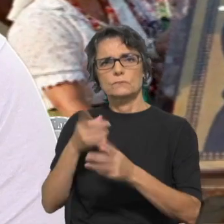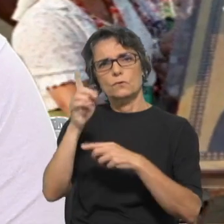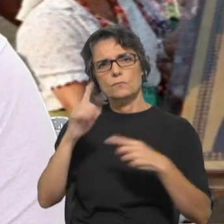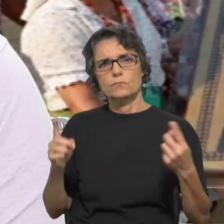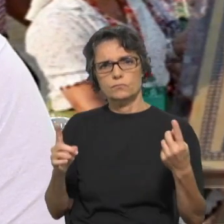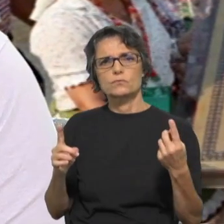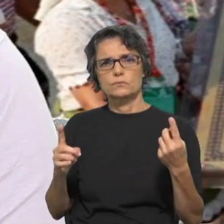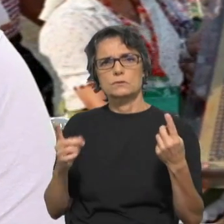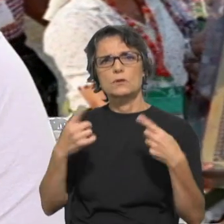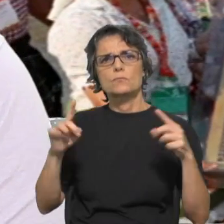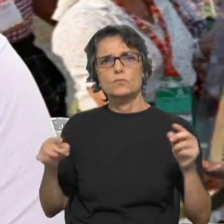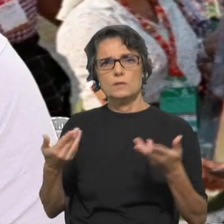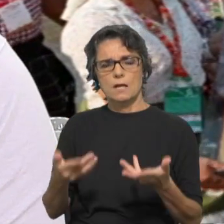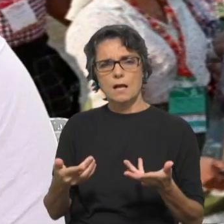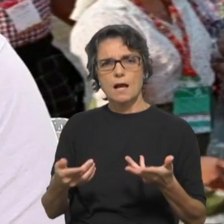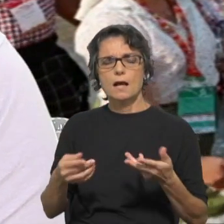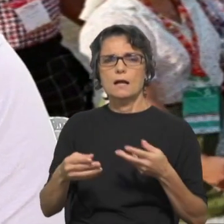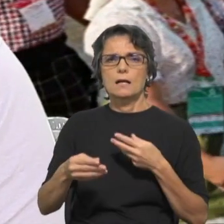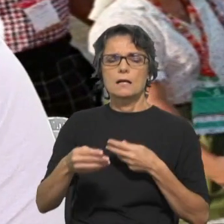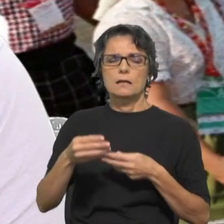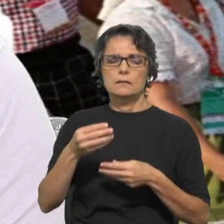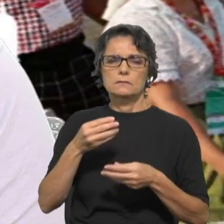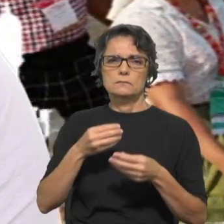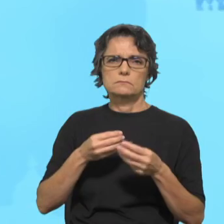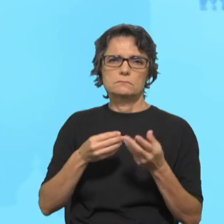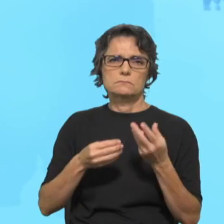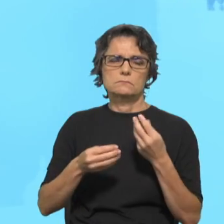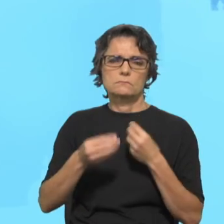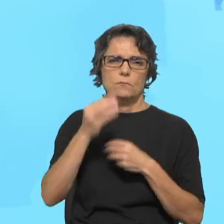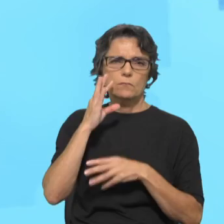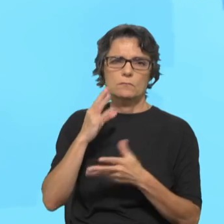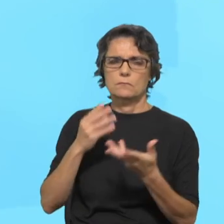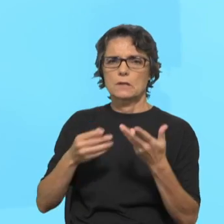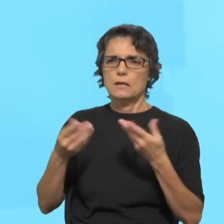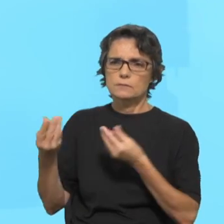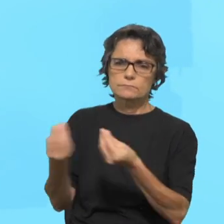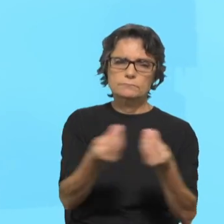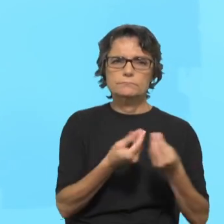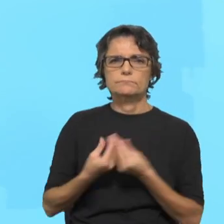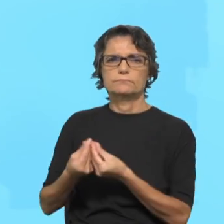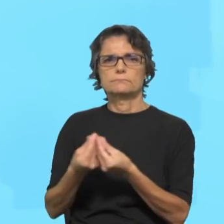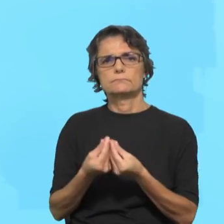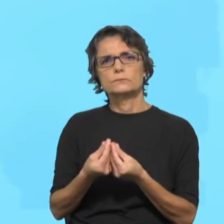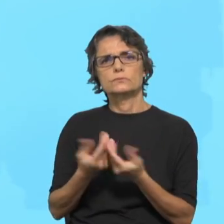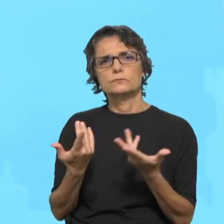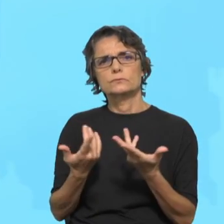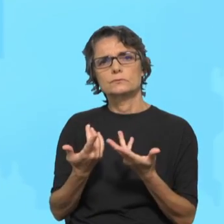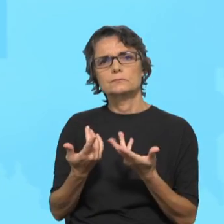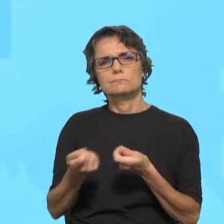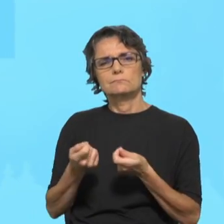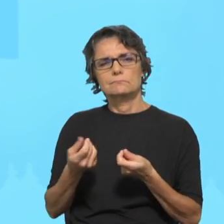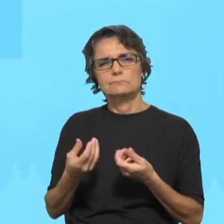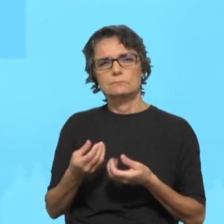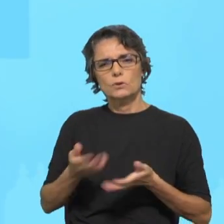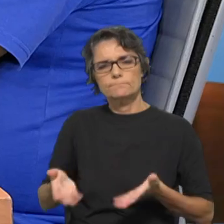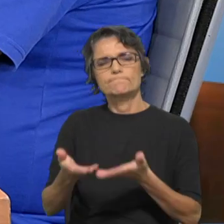os jovens, almoços partilhados, várias coisas para comunicarmos entre nós. Uma dinâmica forte de encontro entre